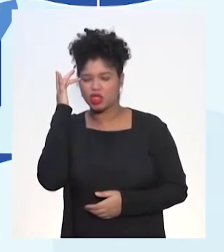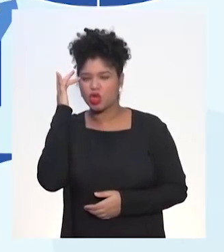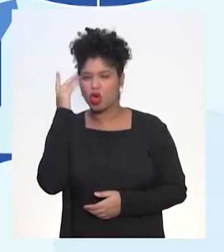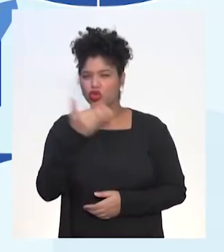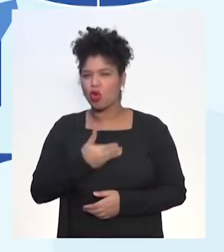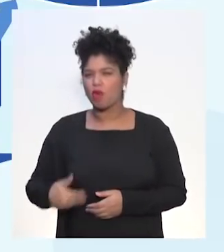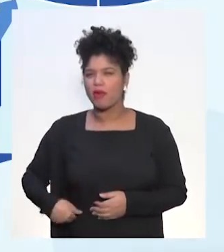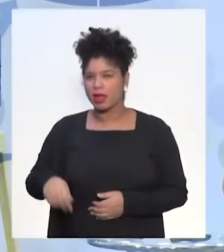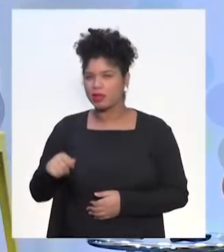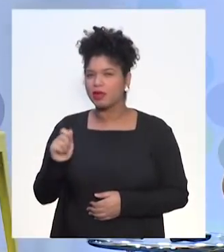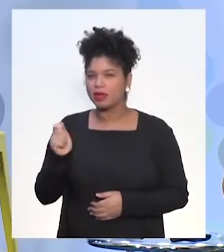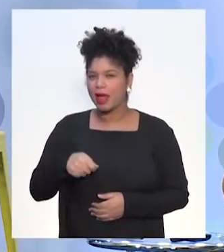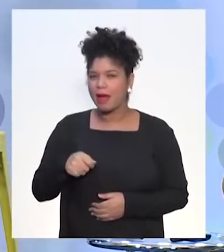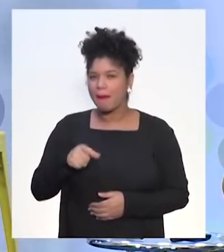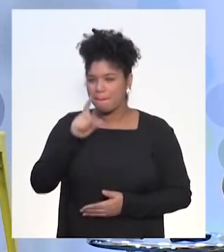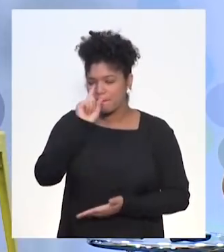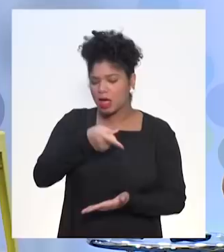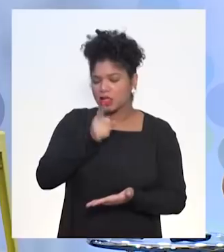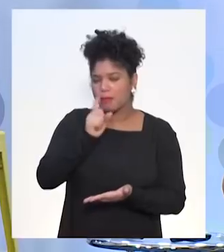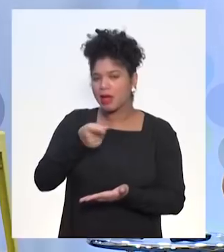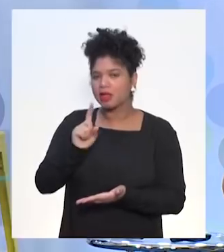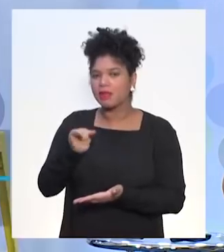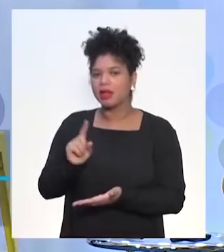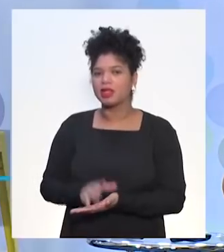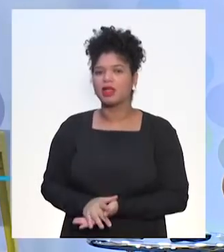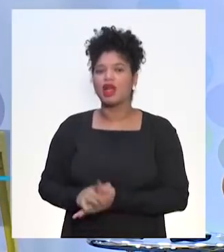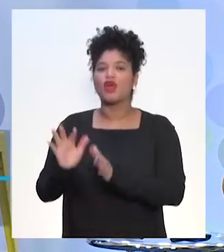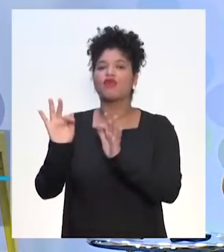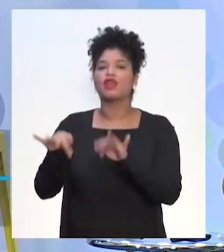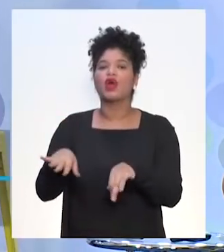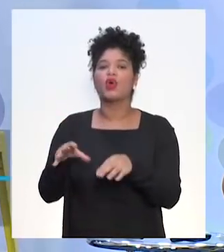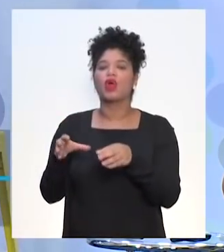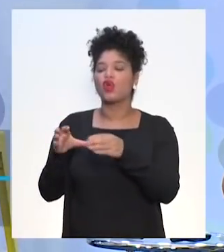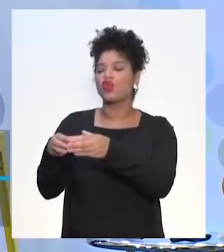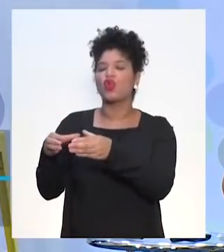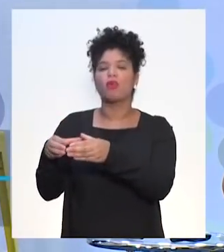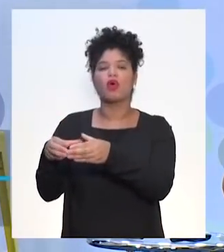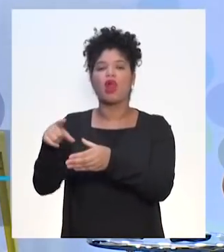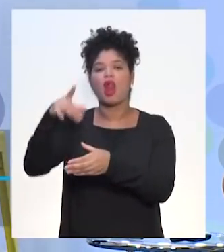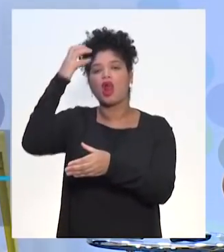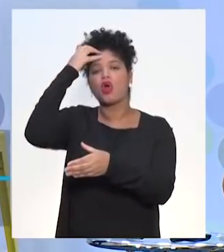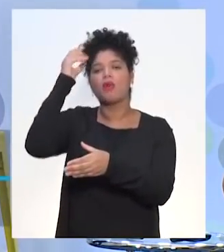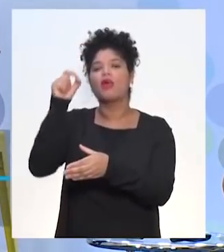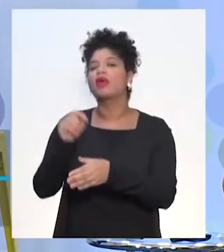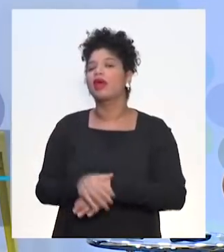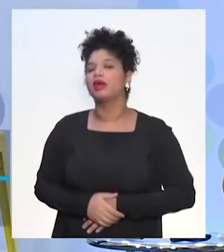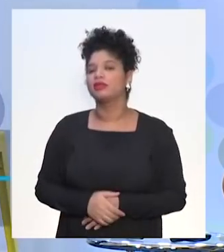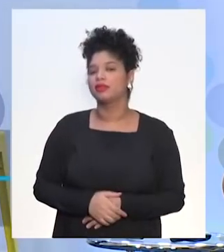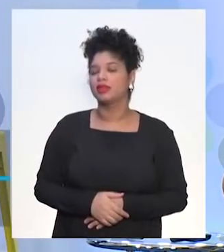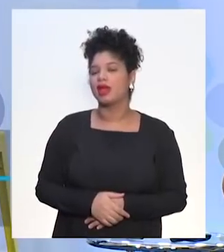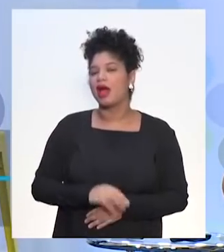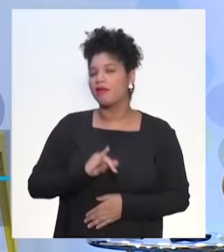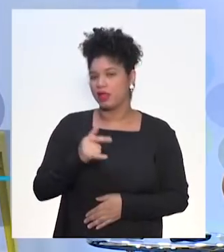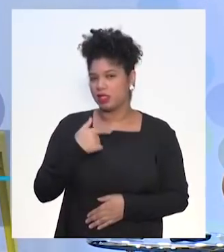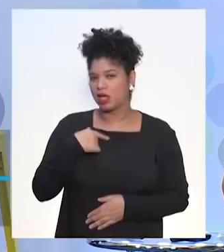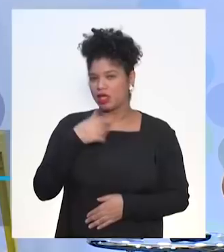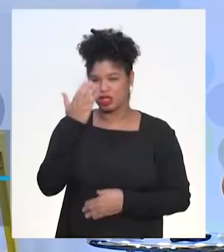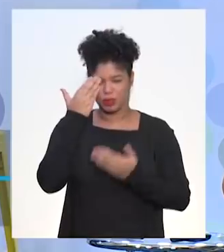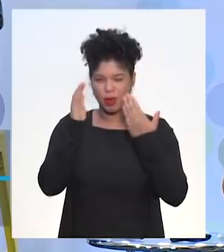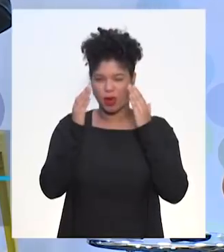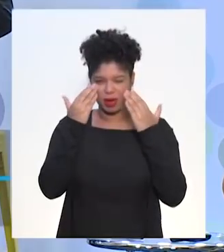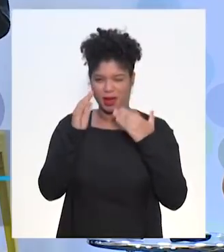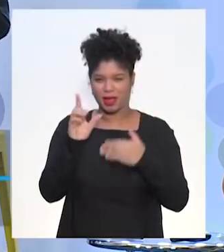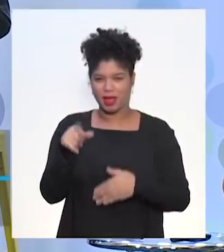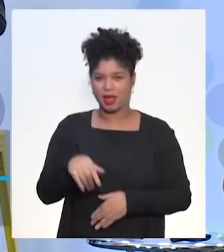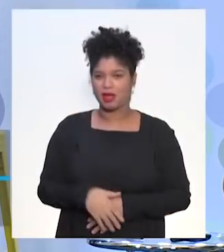se confluir na questão dos culpados. E é claro, eu até poderia dizer que é um spoiler, mas não é senso comum, né? A gente sabe